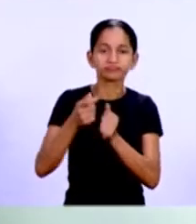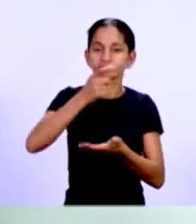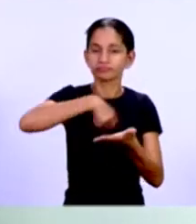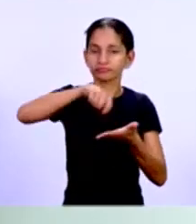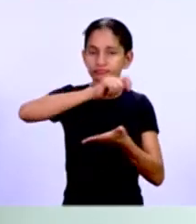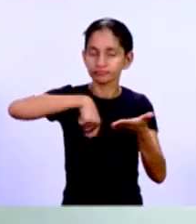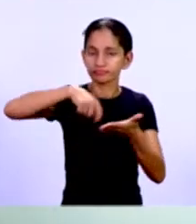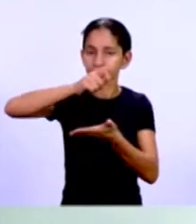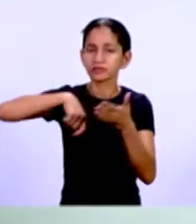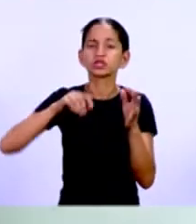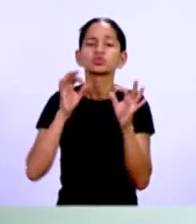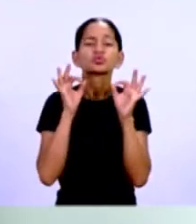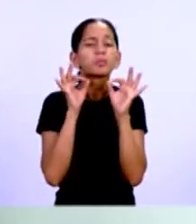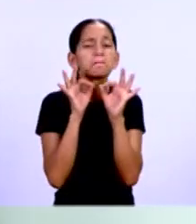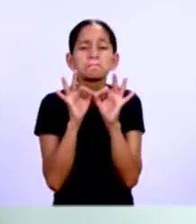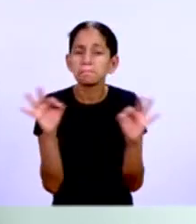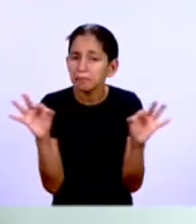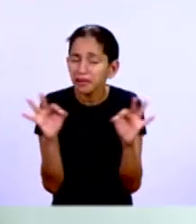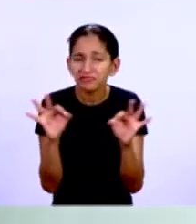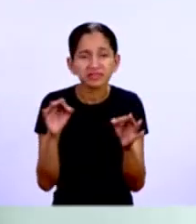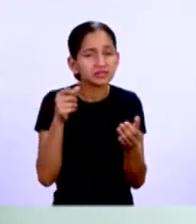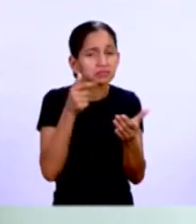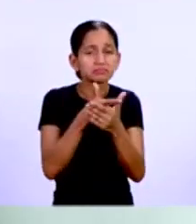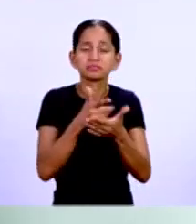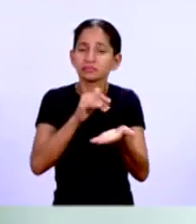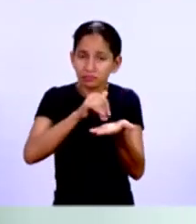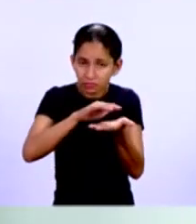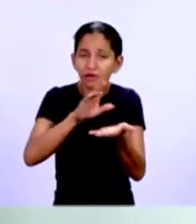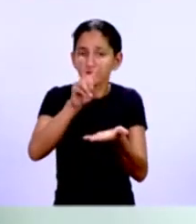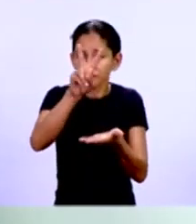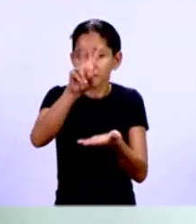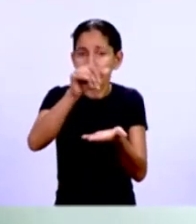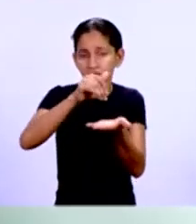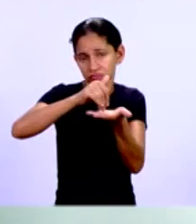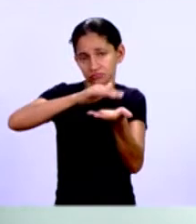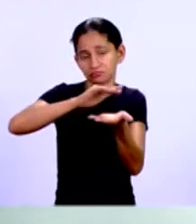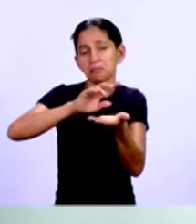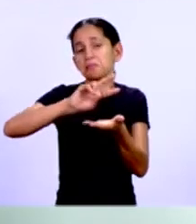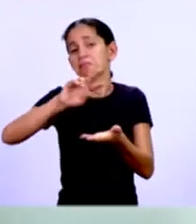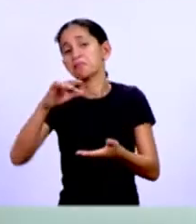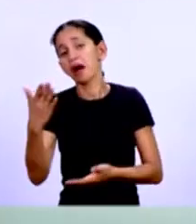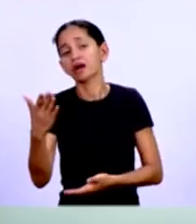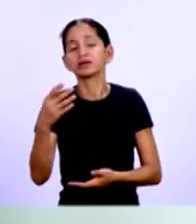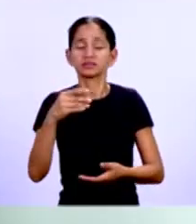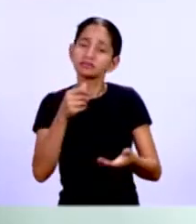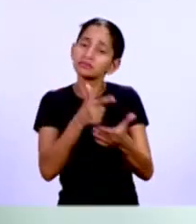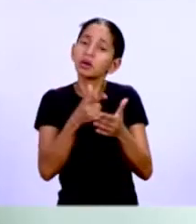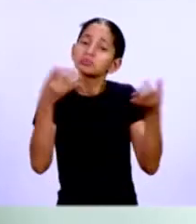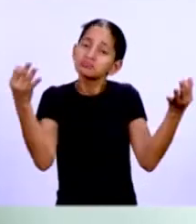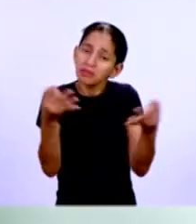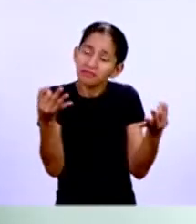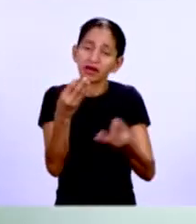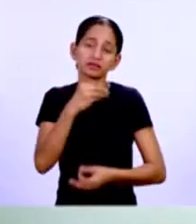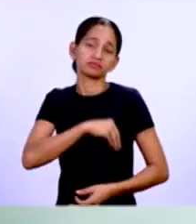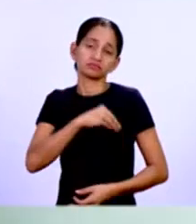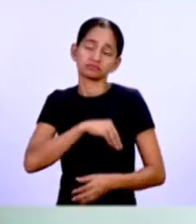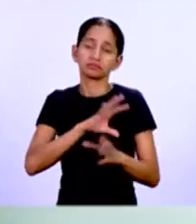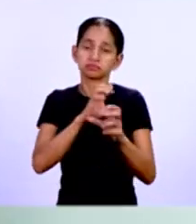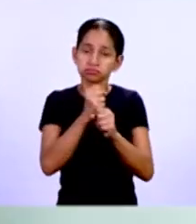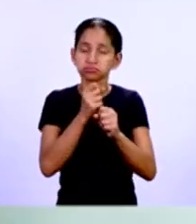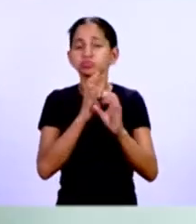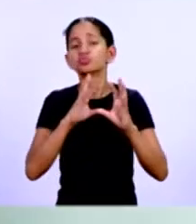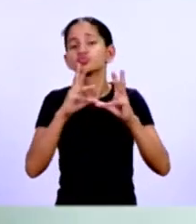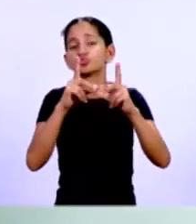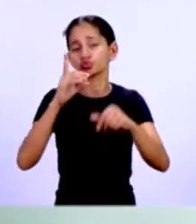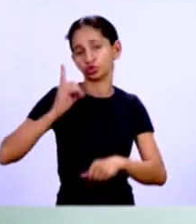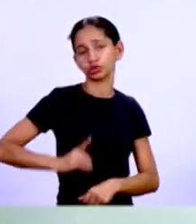documentos e pagar tudo bem certinho para o seu funcionário, ter tudo bem certinho, para assim você controlar, mitigar, diminuir a chance desse